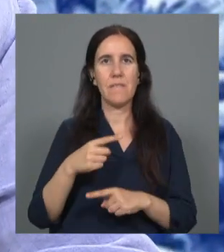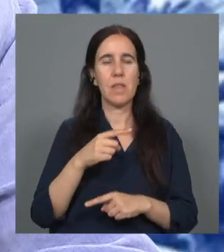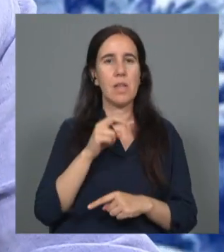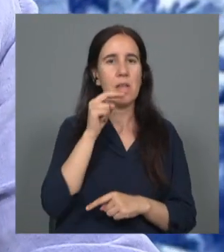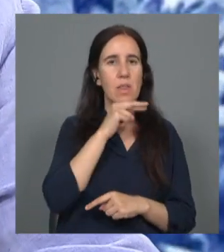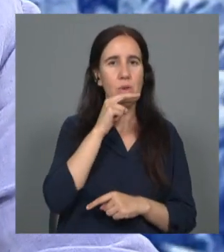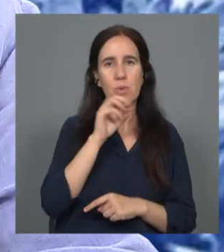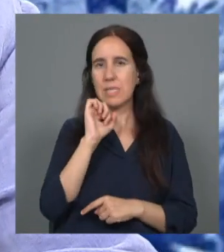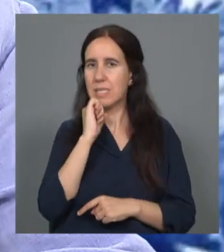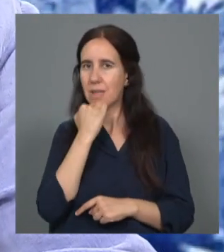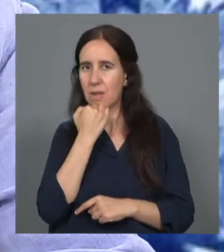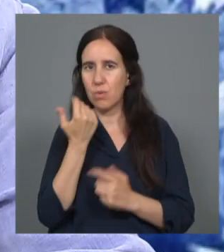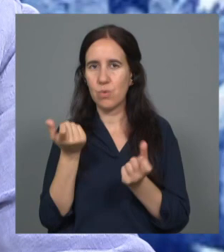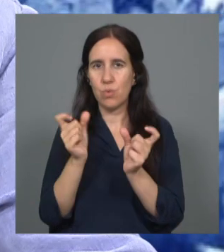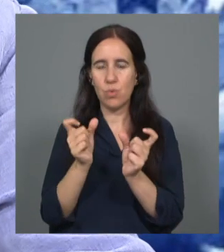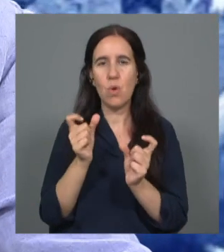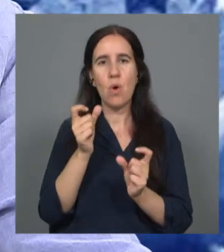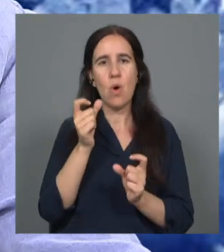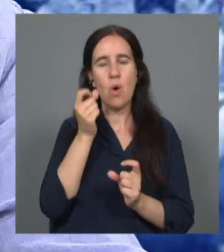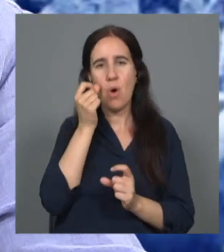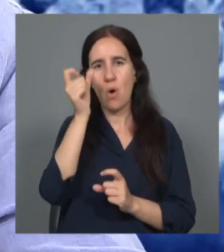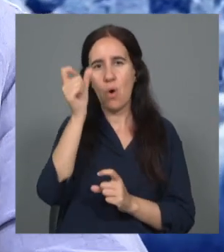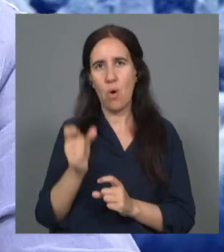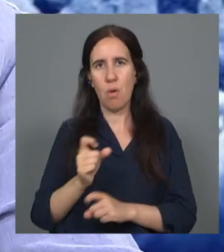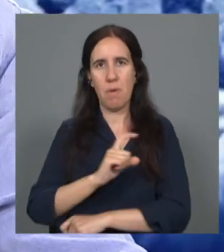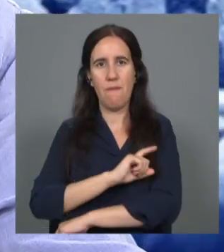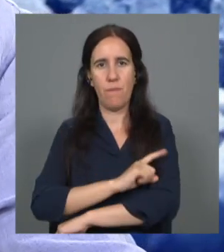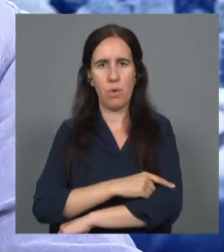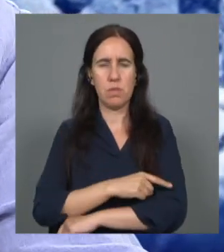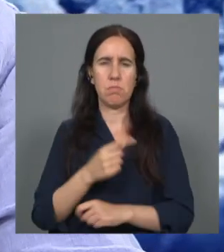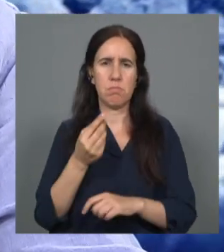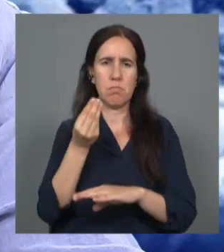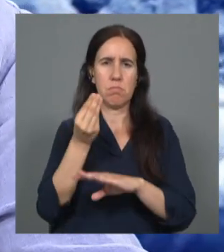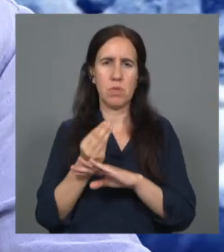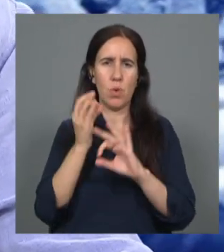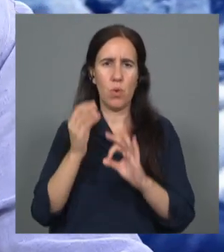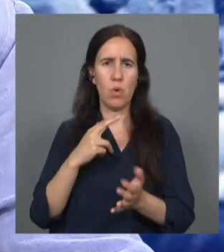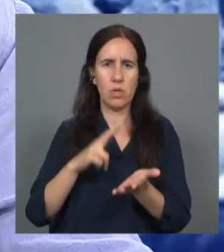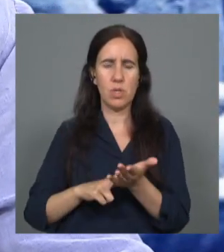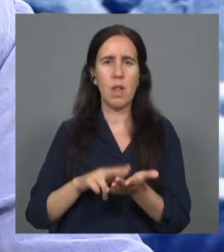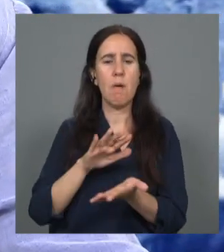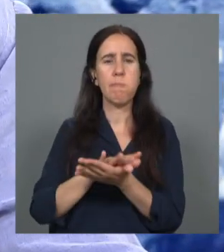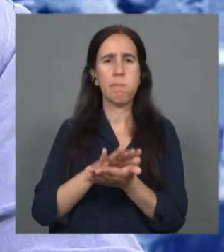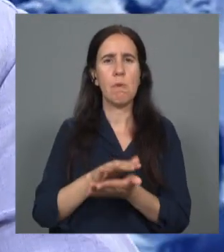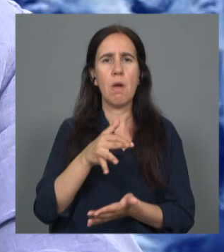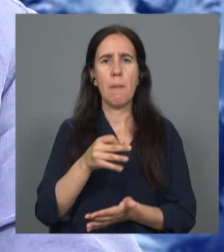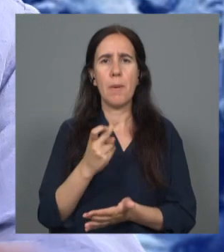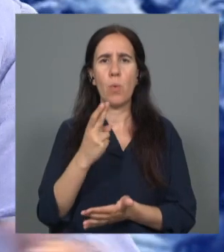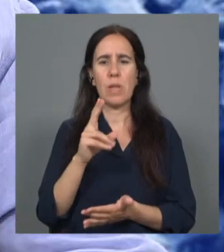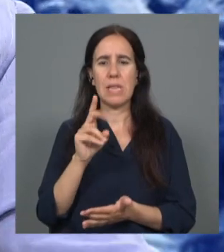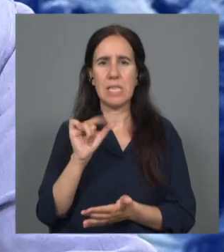Secreto, A Força de um Homem, era o título original, na edição das Paulistas ficou A Força de um